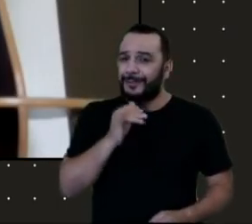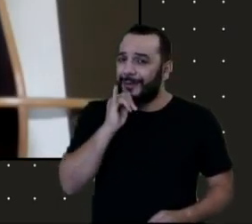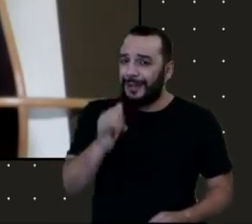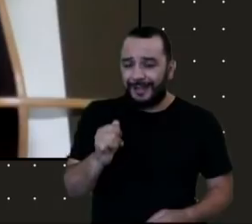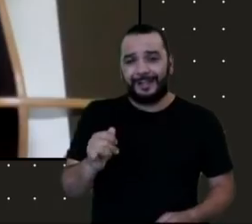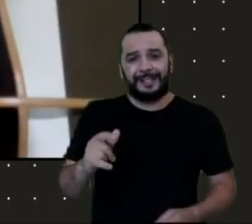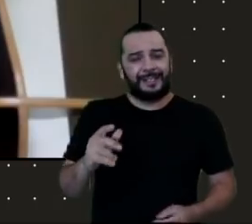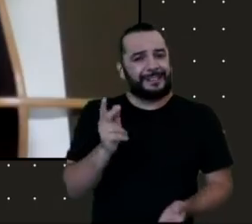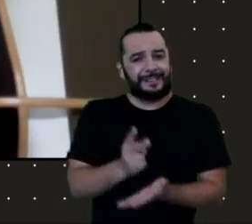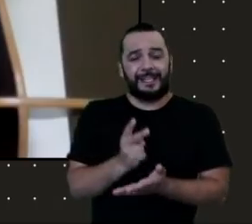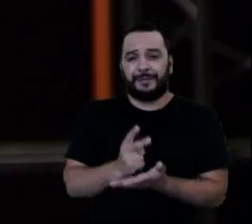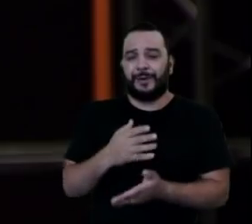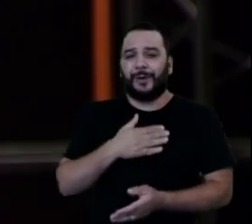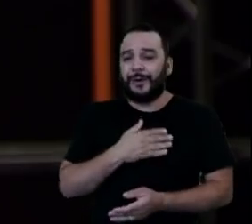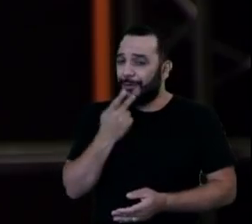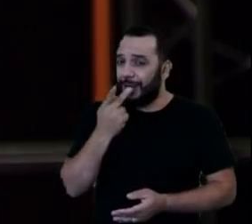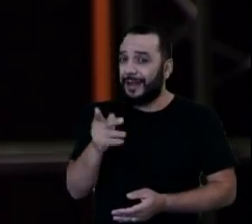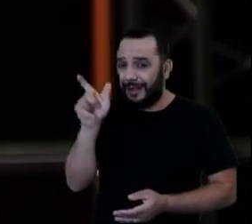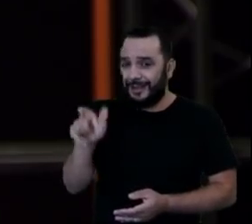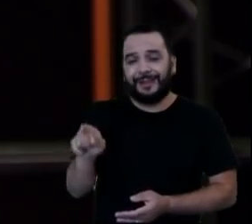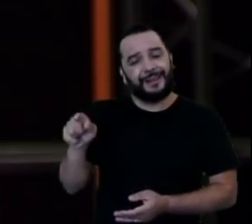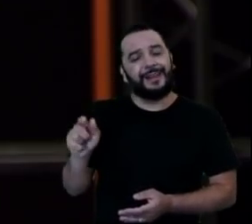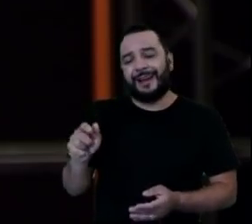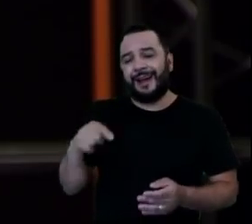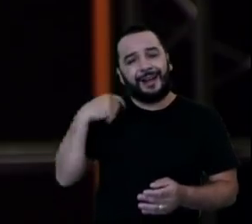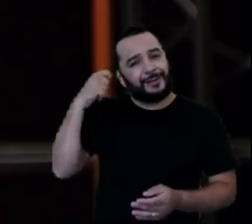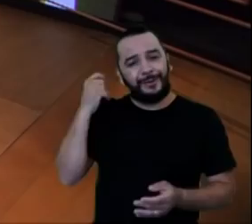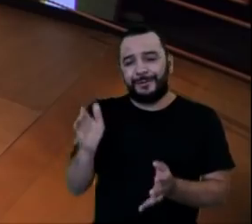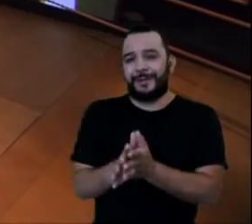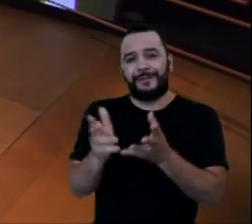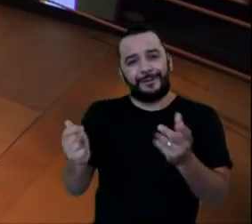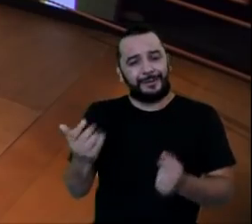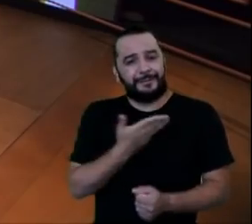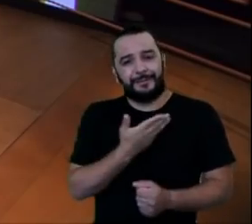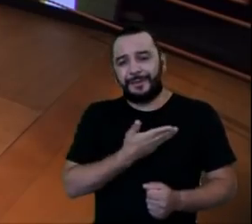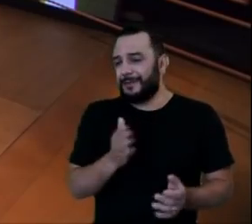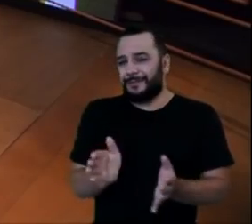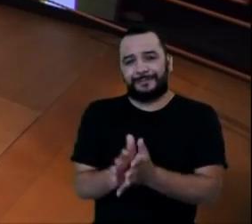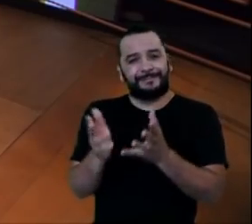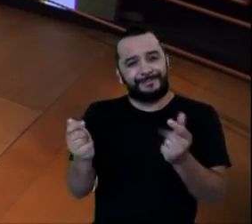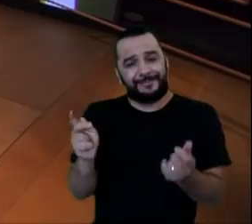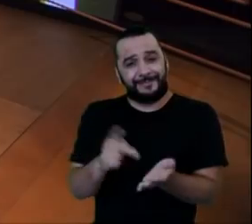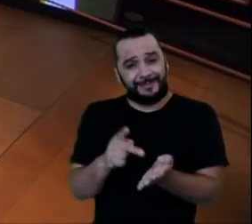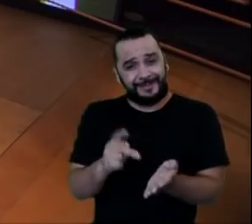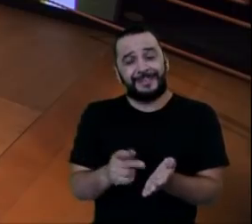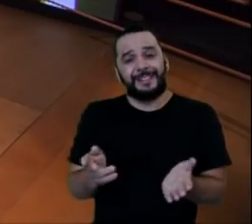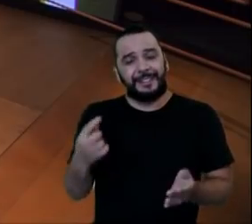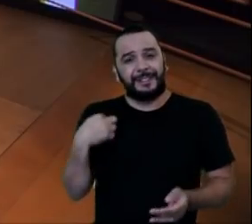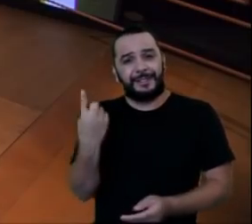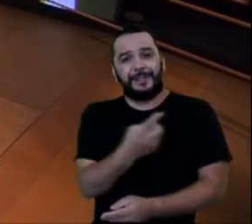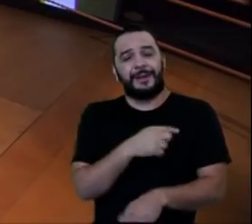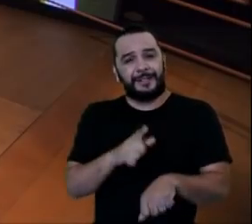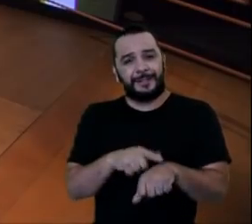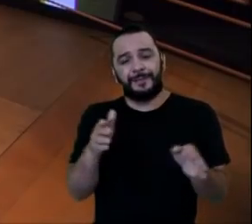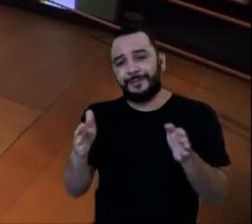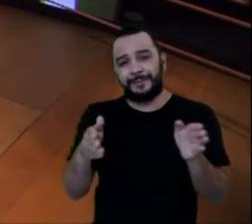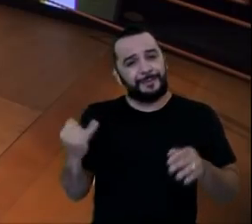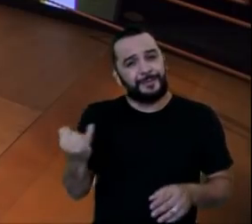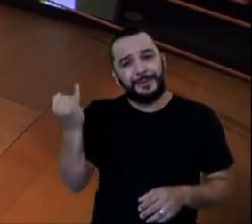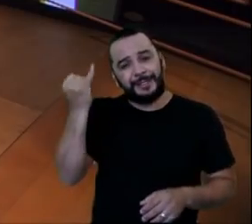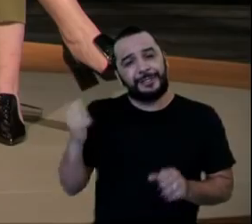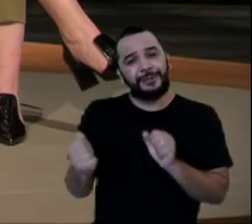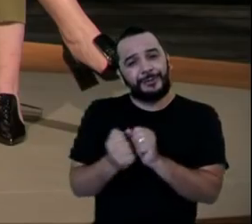Meu querido irmão, meu querido colega, Diogo Vilela é um ator excepcional. É um ator de